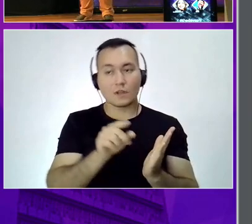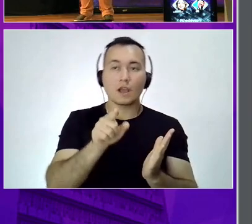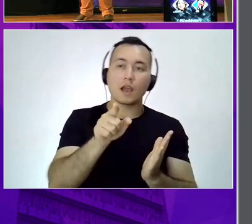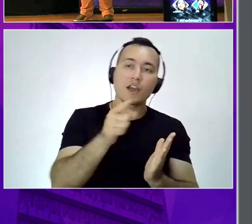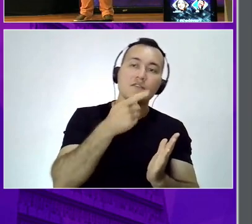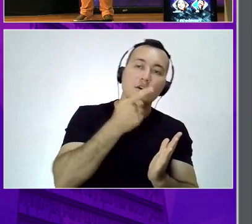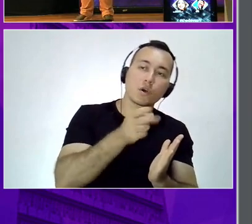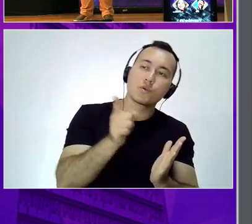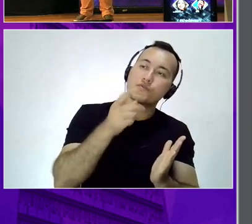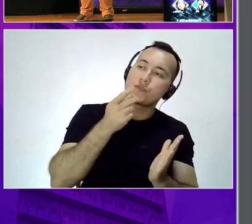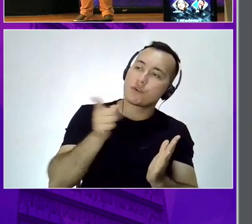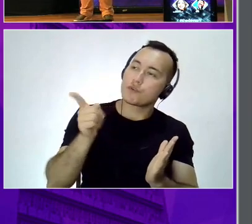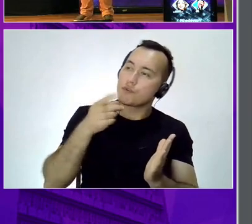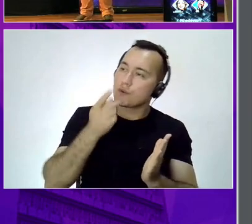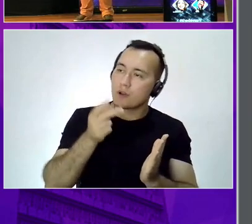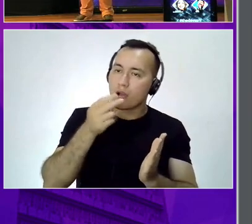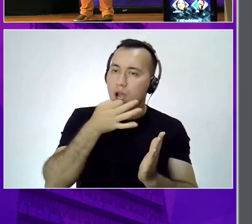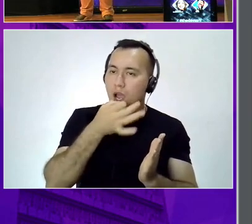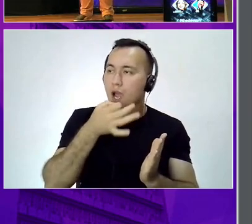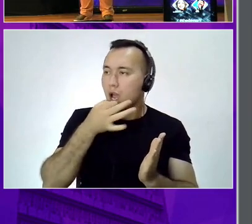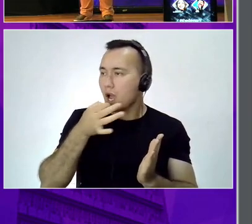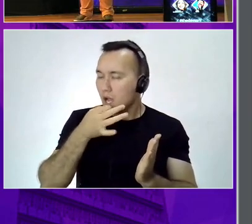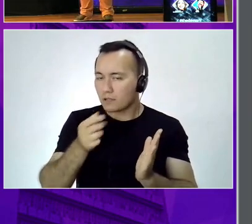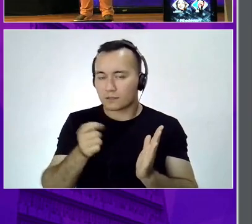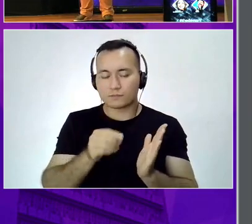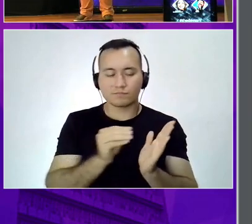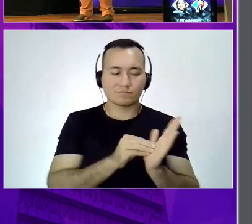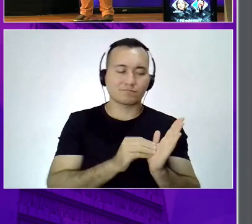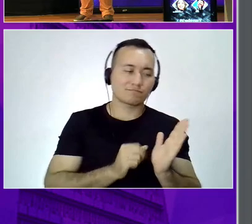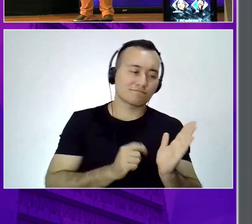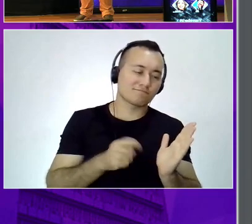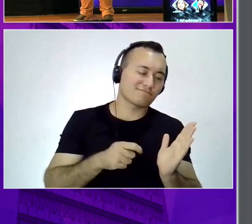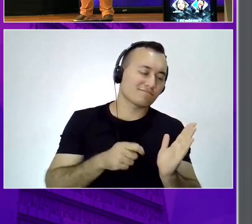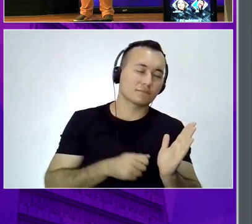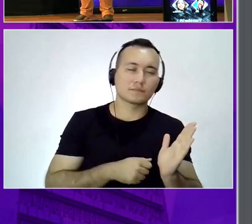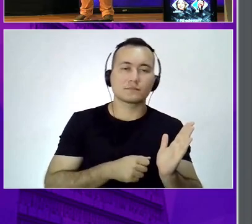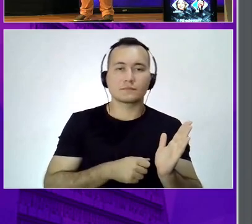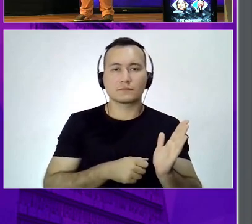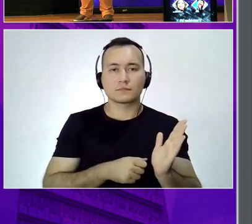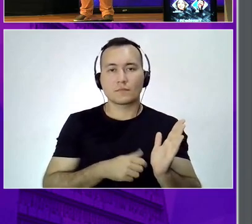suscetíveis, mais fácil de mudar. Conservador geralmente muda menos, mais